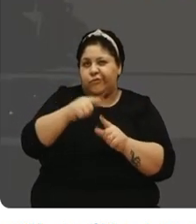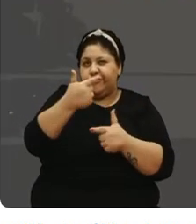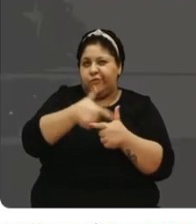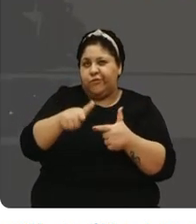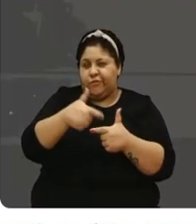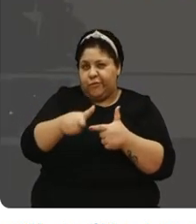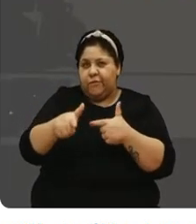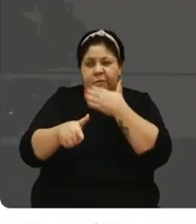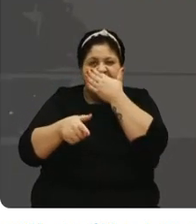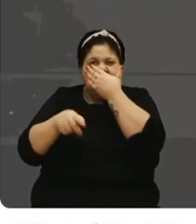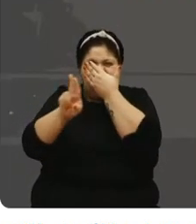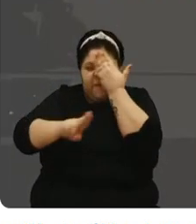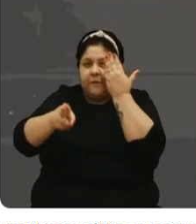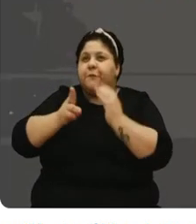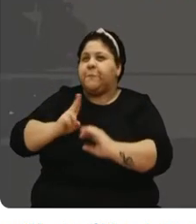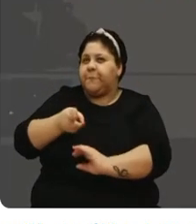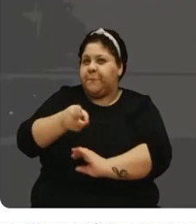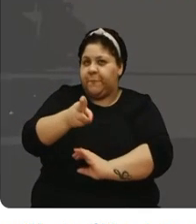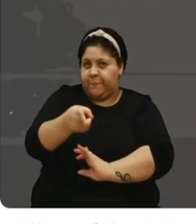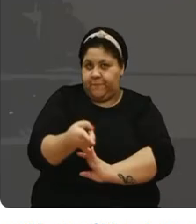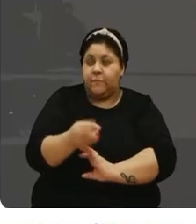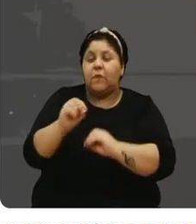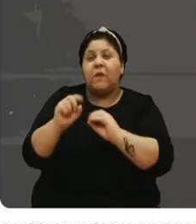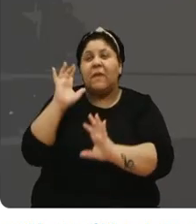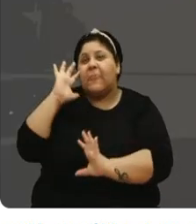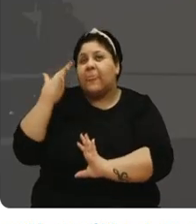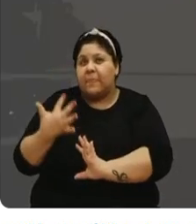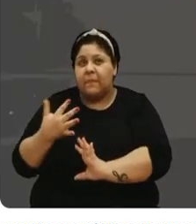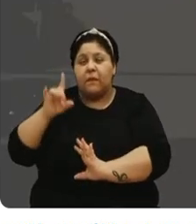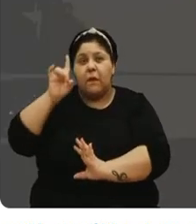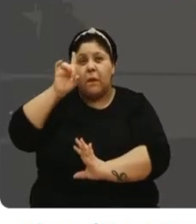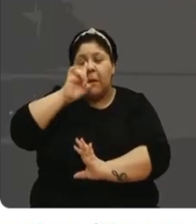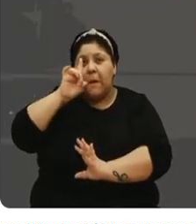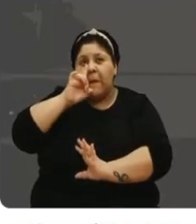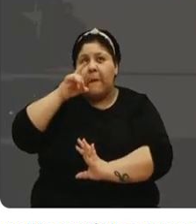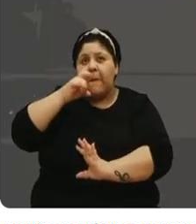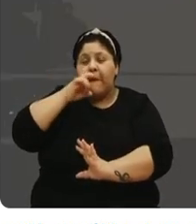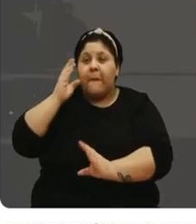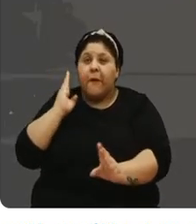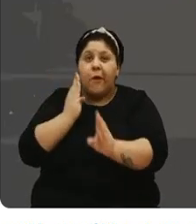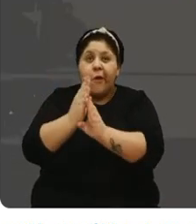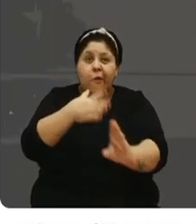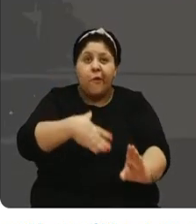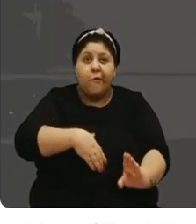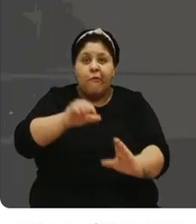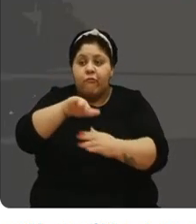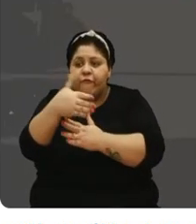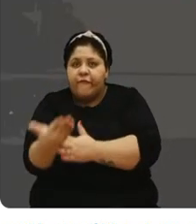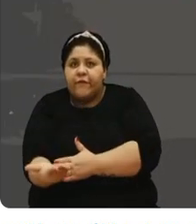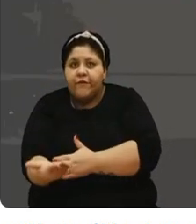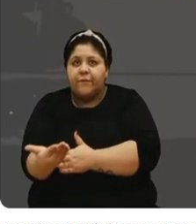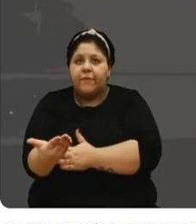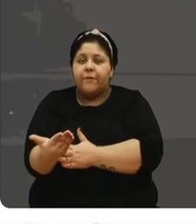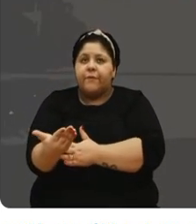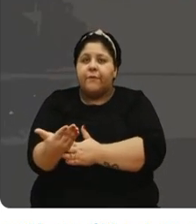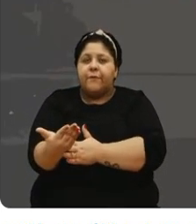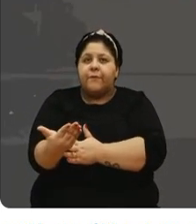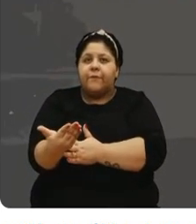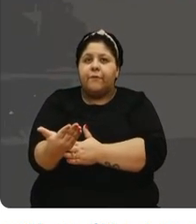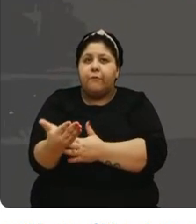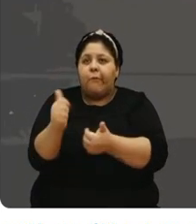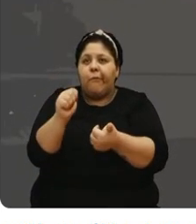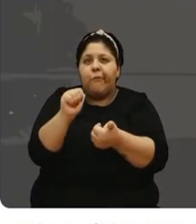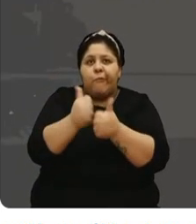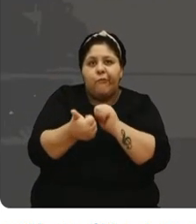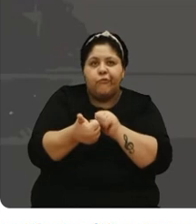de curso contínuo, e é o que está acontecendo. Pais encontrando seus filhos caindo durante um